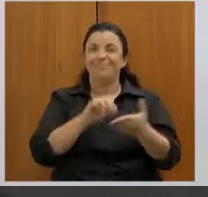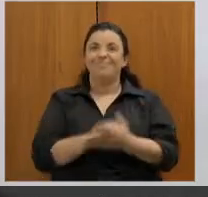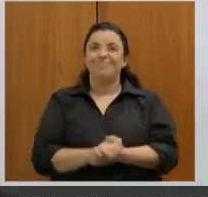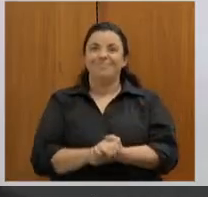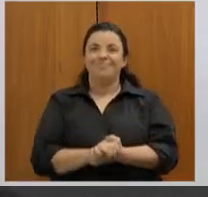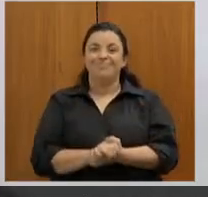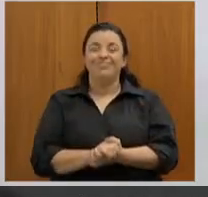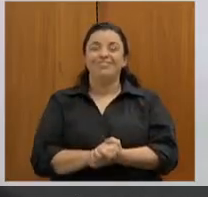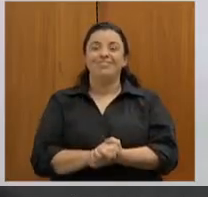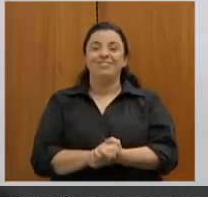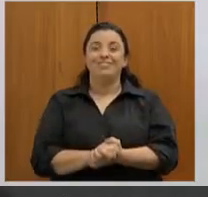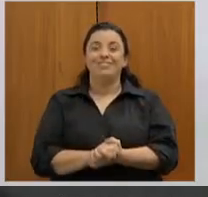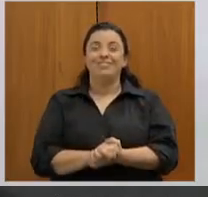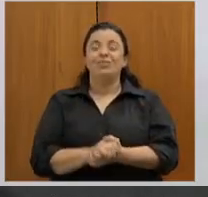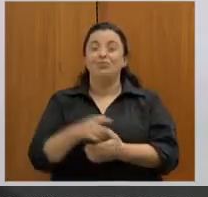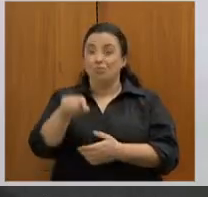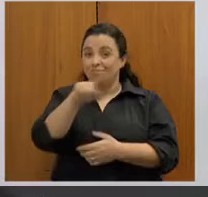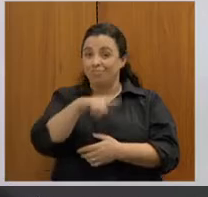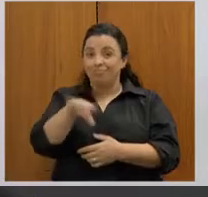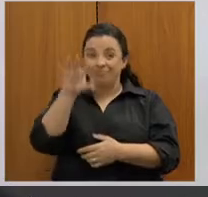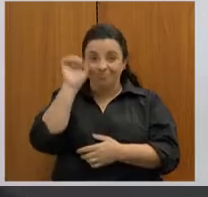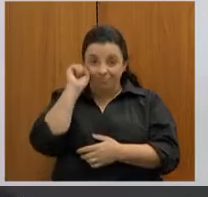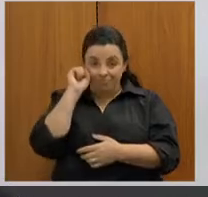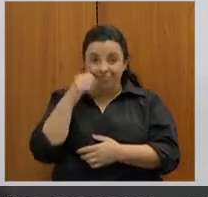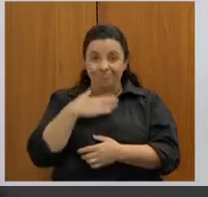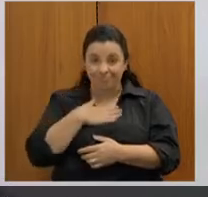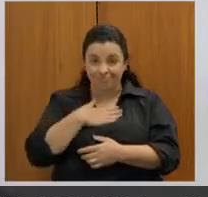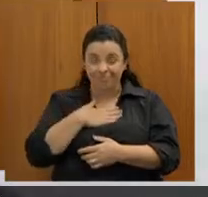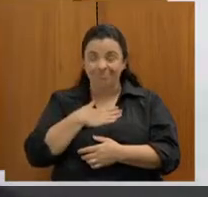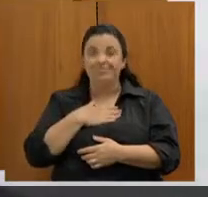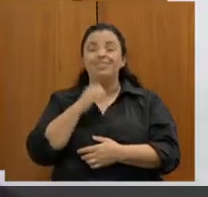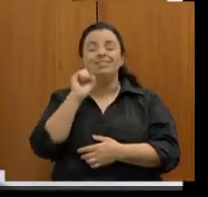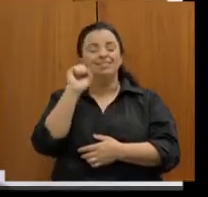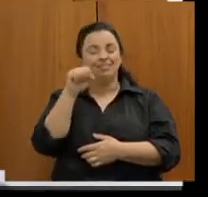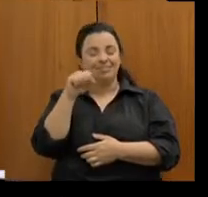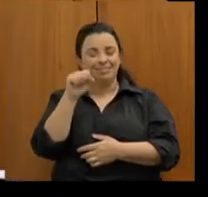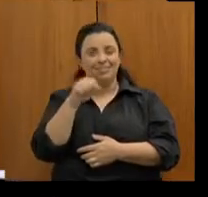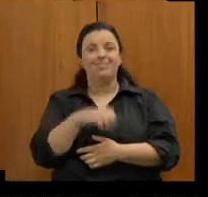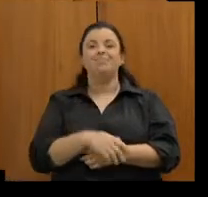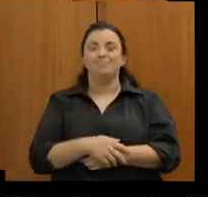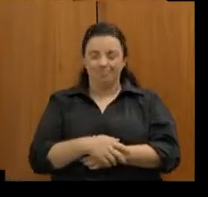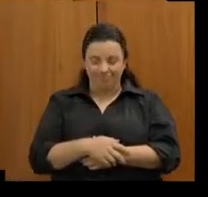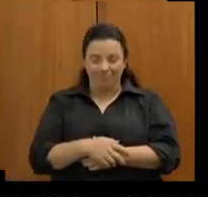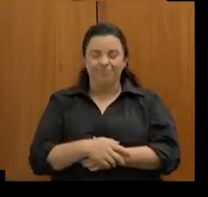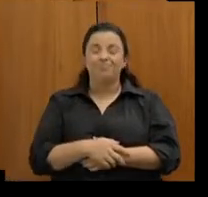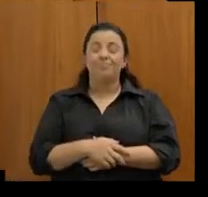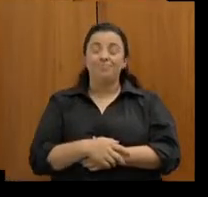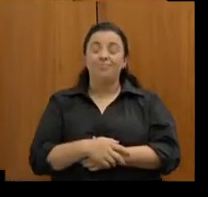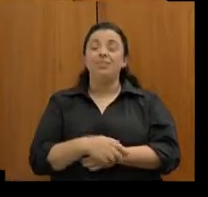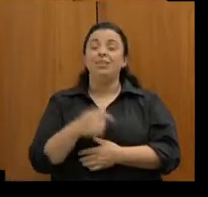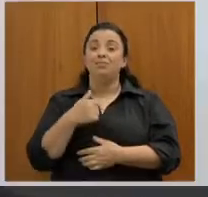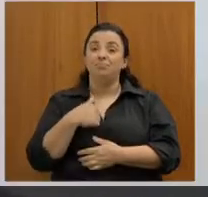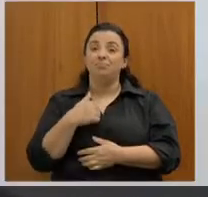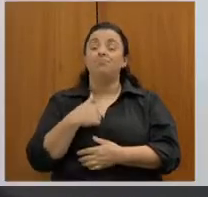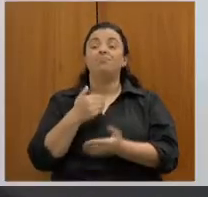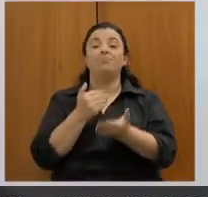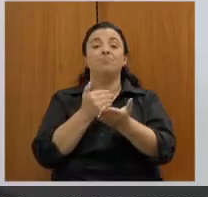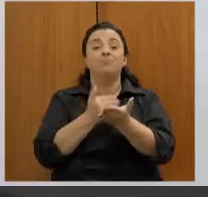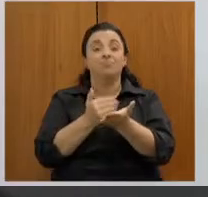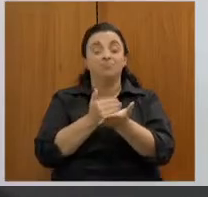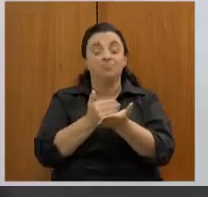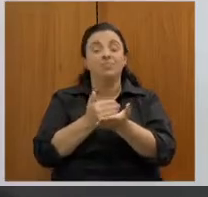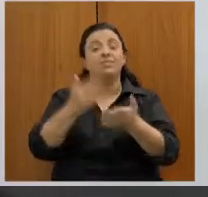senhoras e senhores conseguem me ouvir em Emerson inicialmente eu